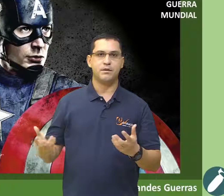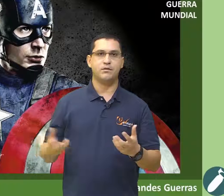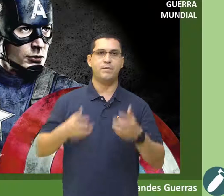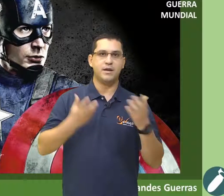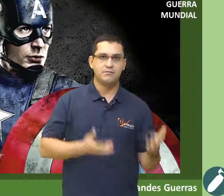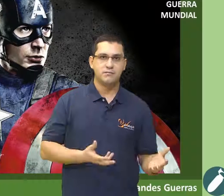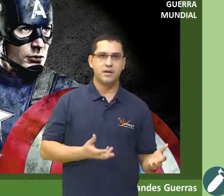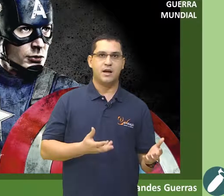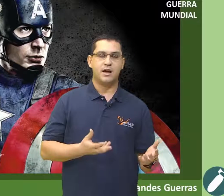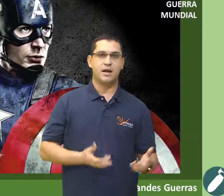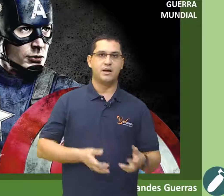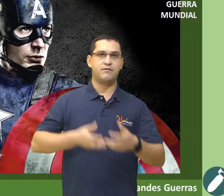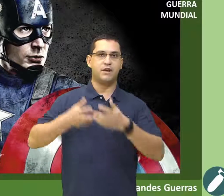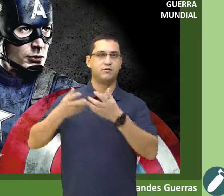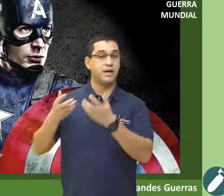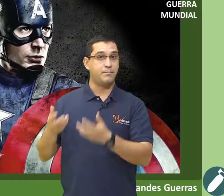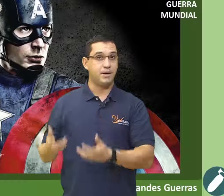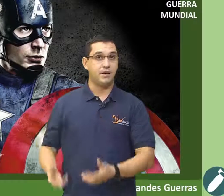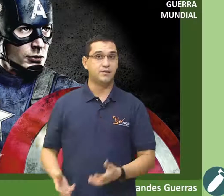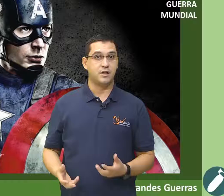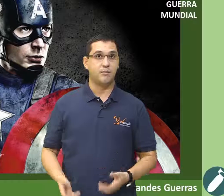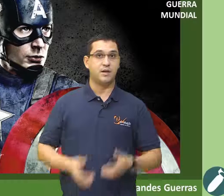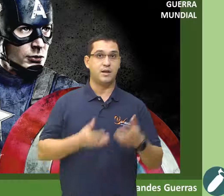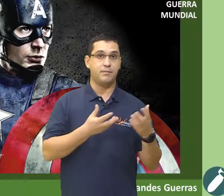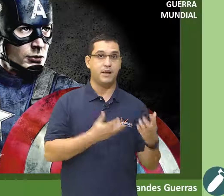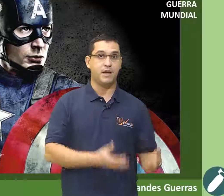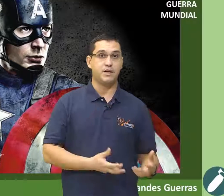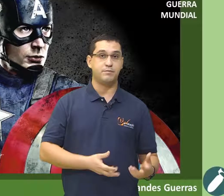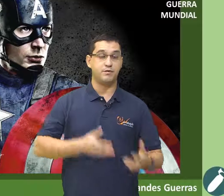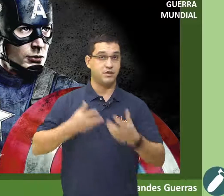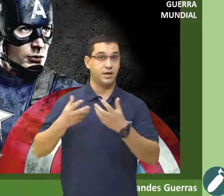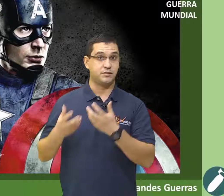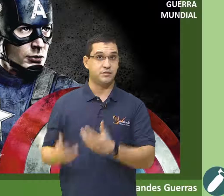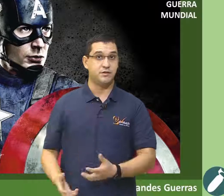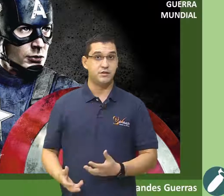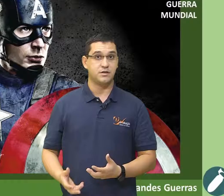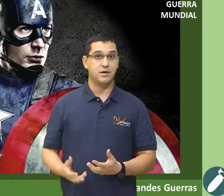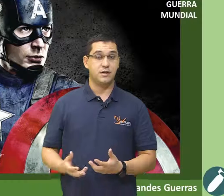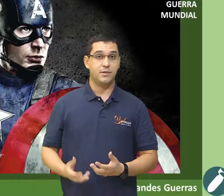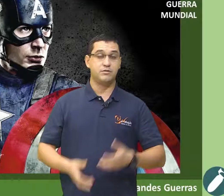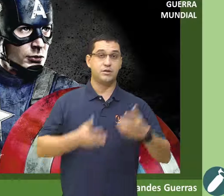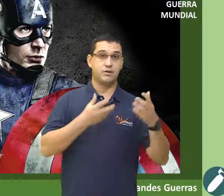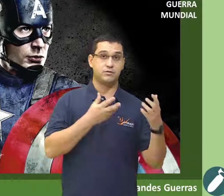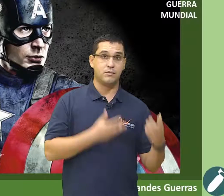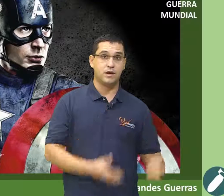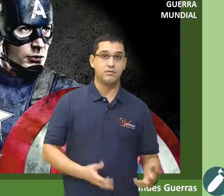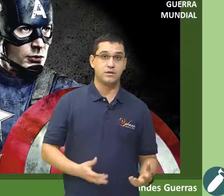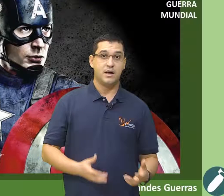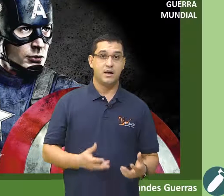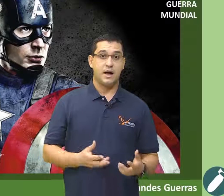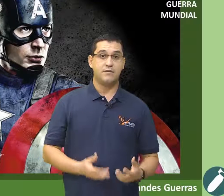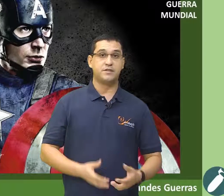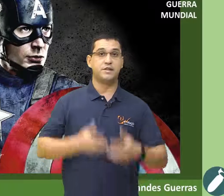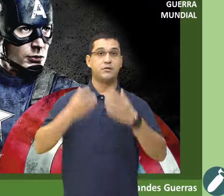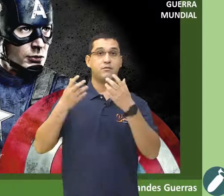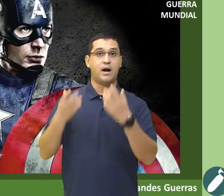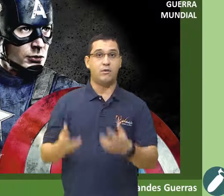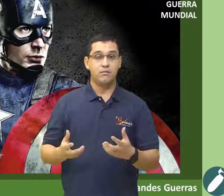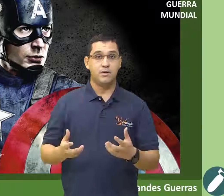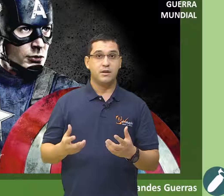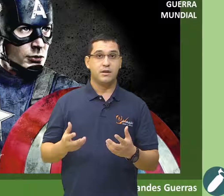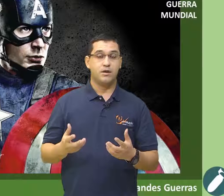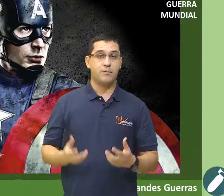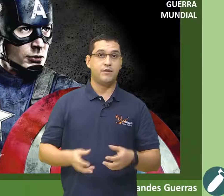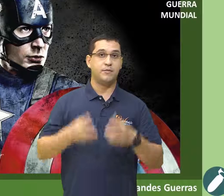Rogers, o bem. Aquele que vai lutar pela nação, pela liberdade, pelos direitos civis, pelos direitos humanos, a vencer um